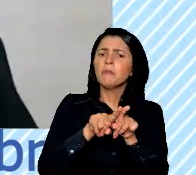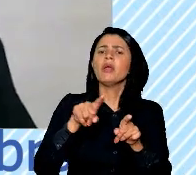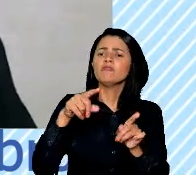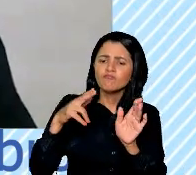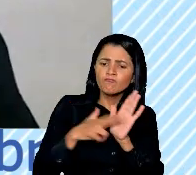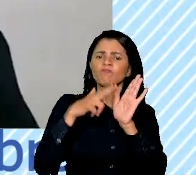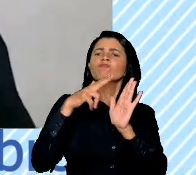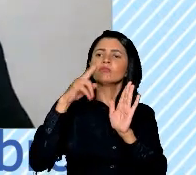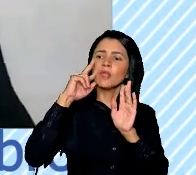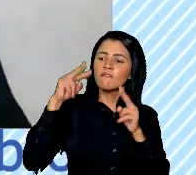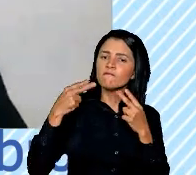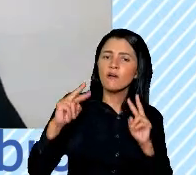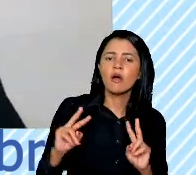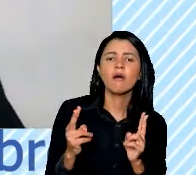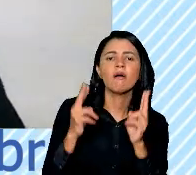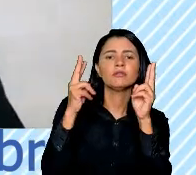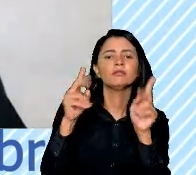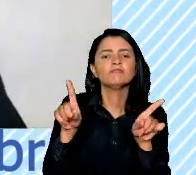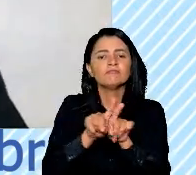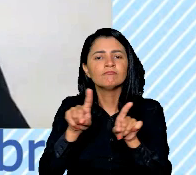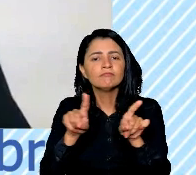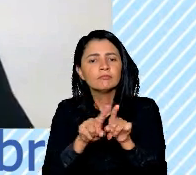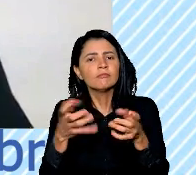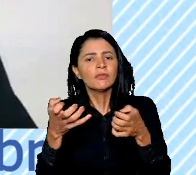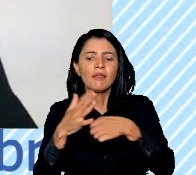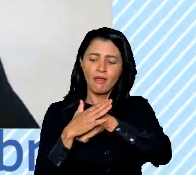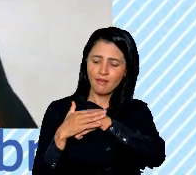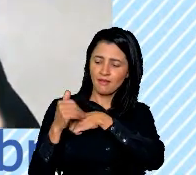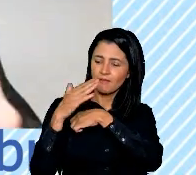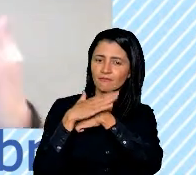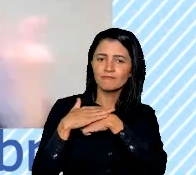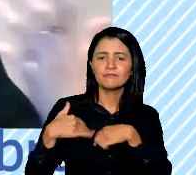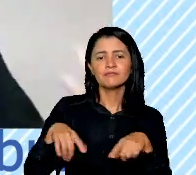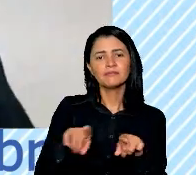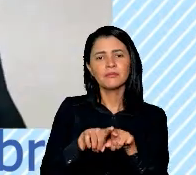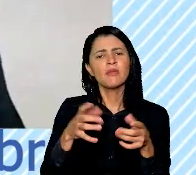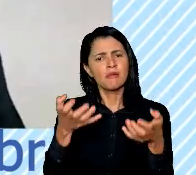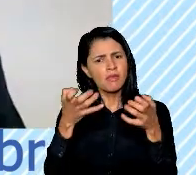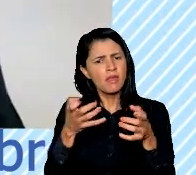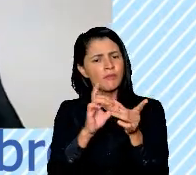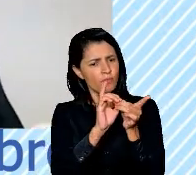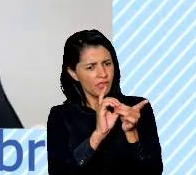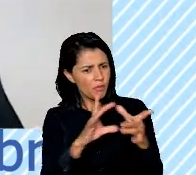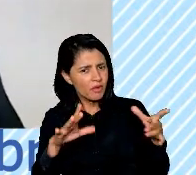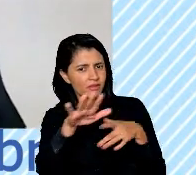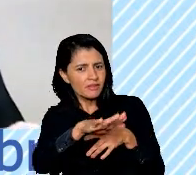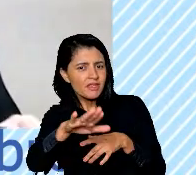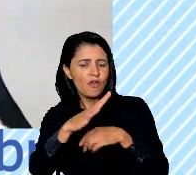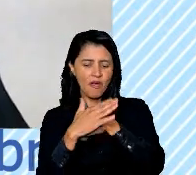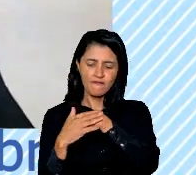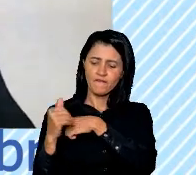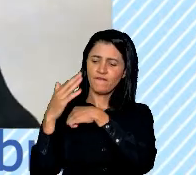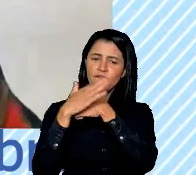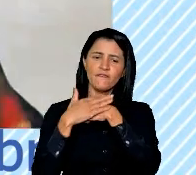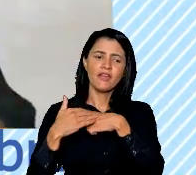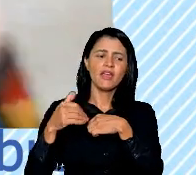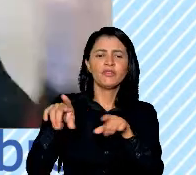reconhecimento. Nós queremos também ter afetos. Queremos a democracia no campo dos afetos,